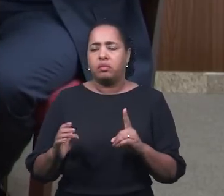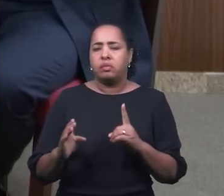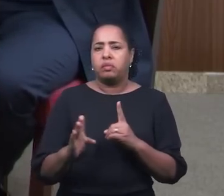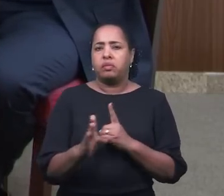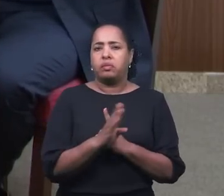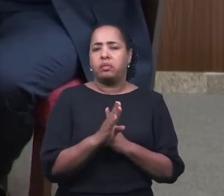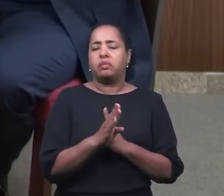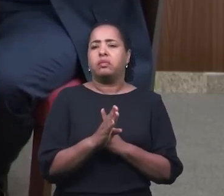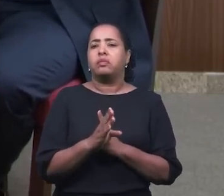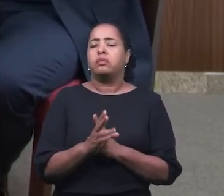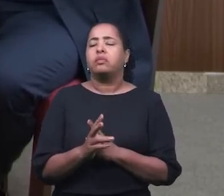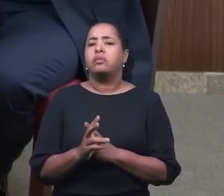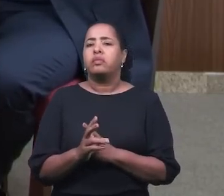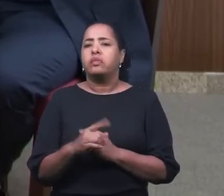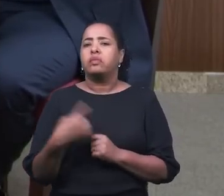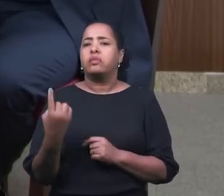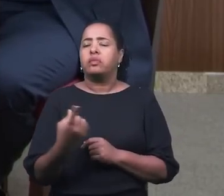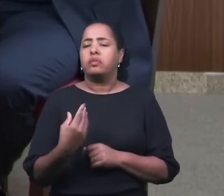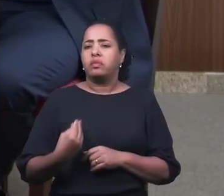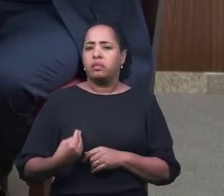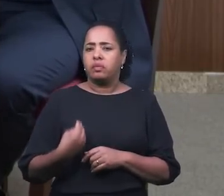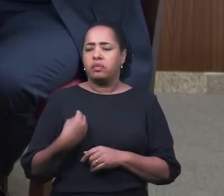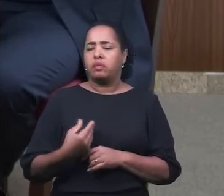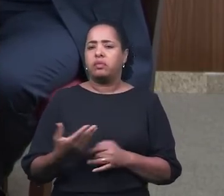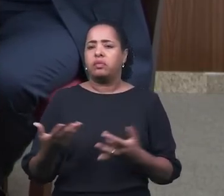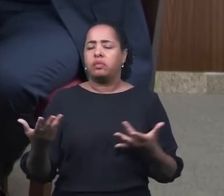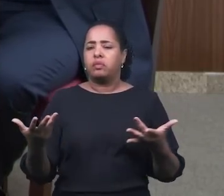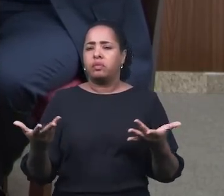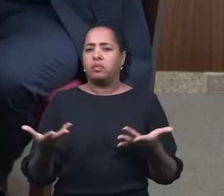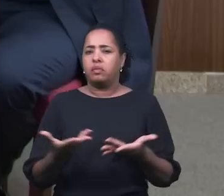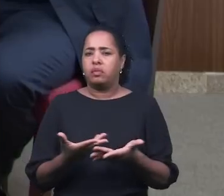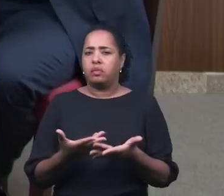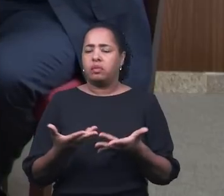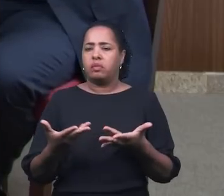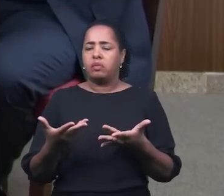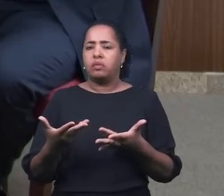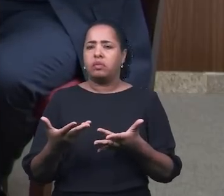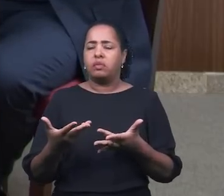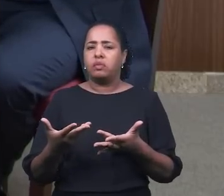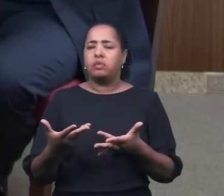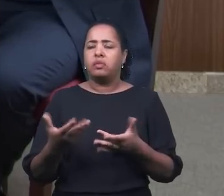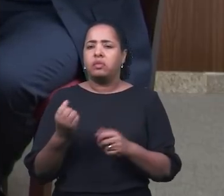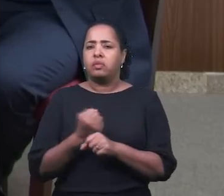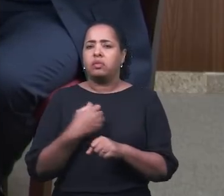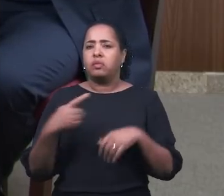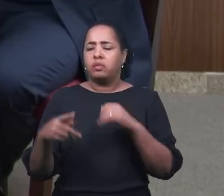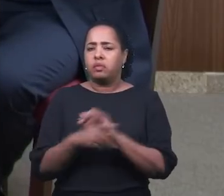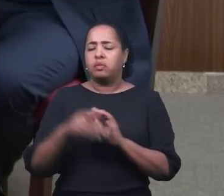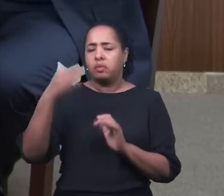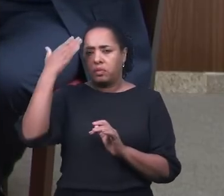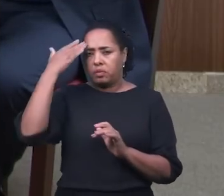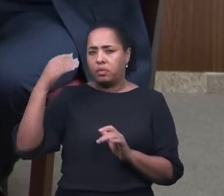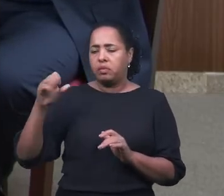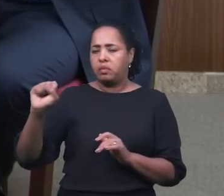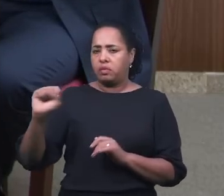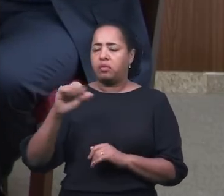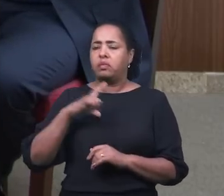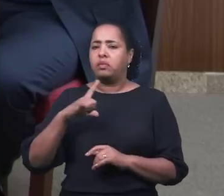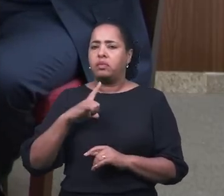bíblica, estamos vivendo agora a obra de Salomão, onde há